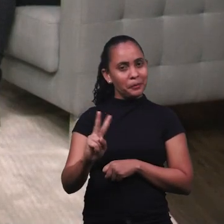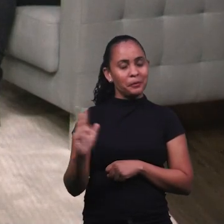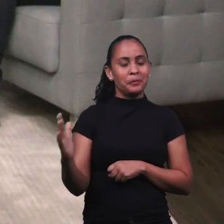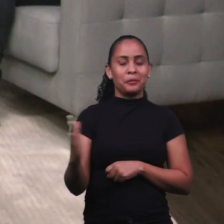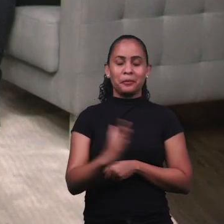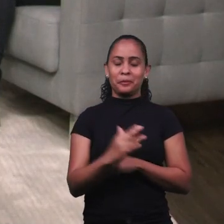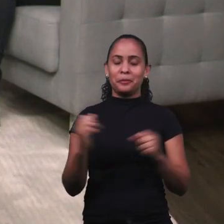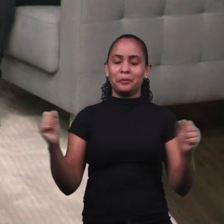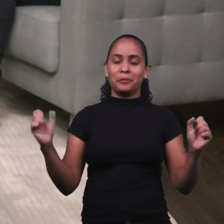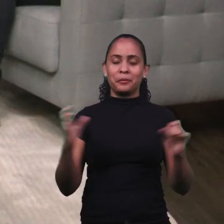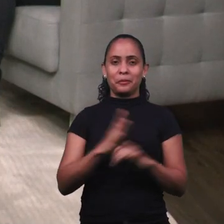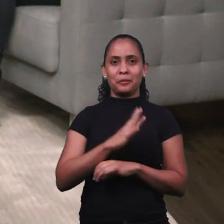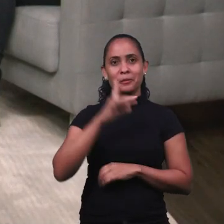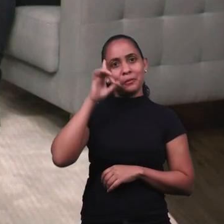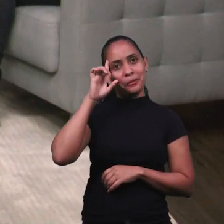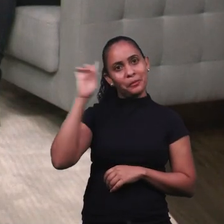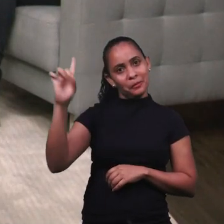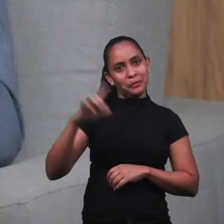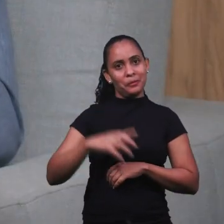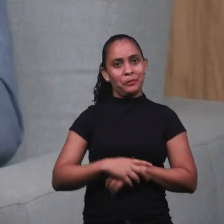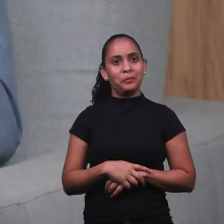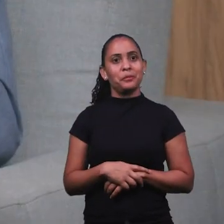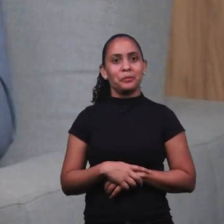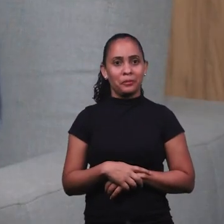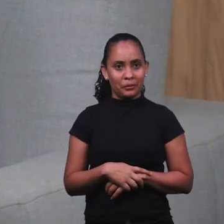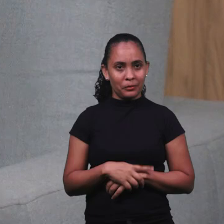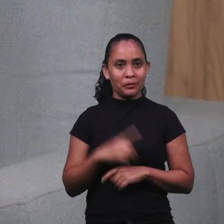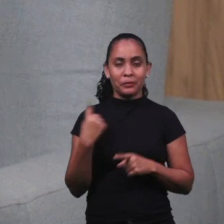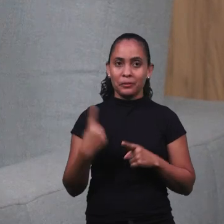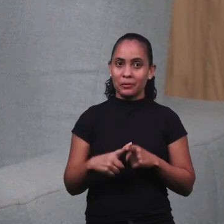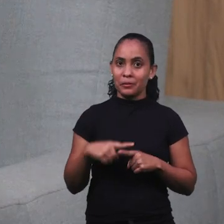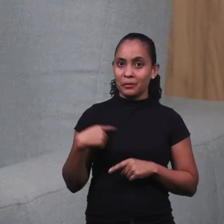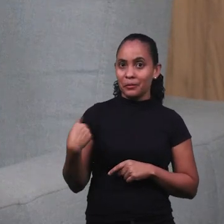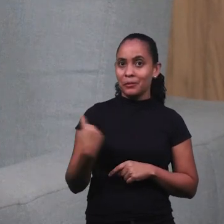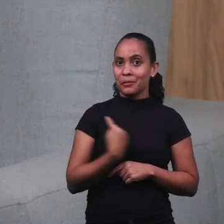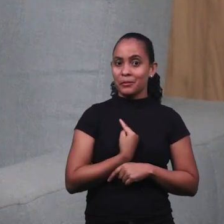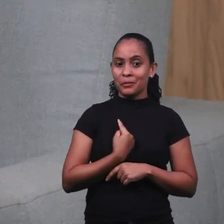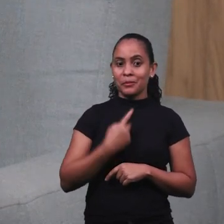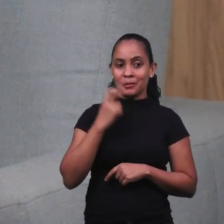Glória a Deus, louvado seja o nome do Senhor, porque nós estamos vendo aqui o